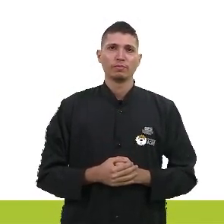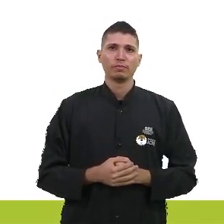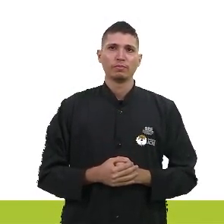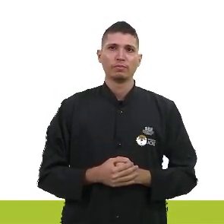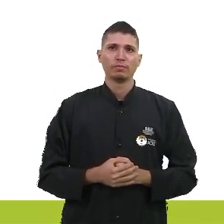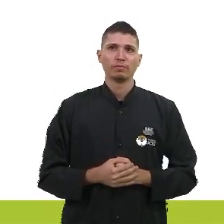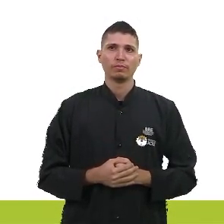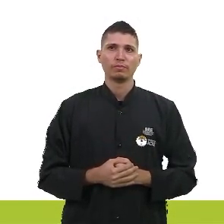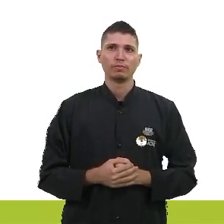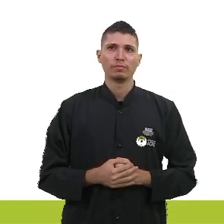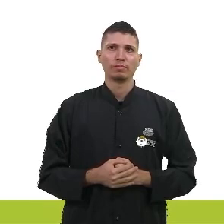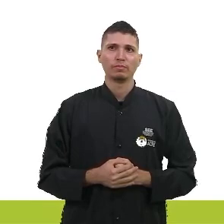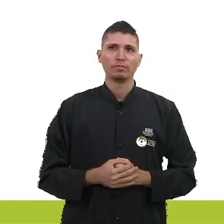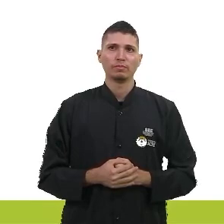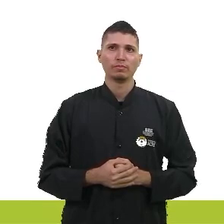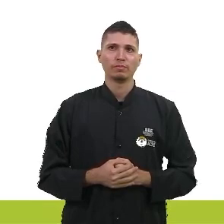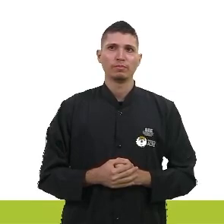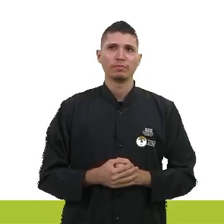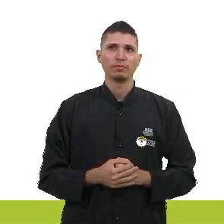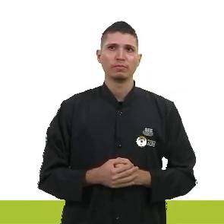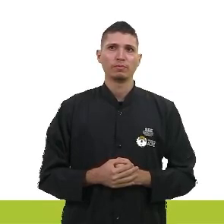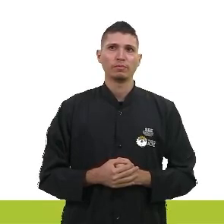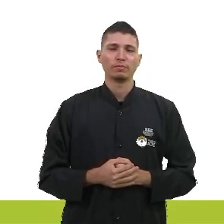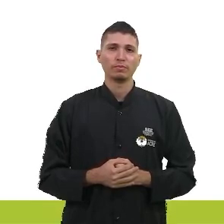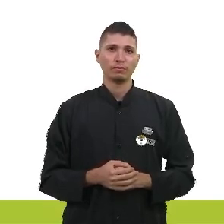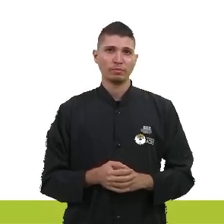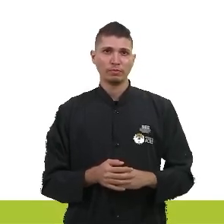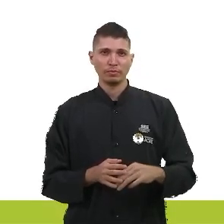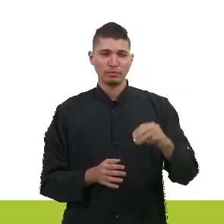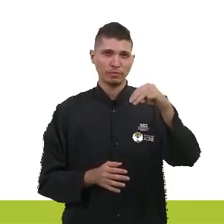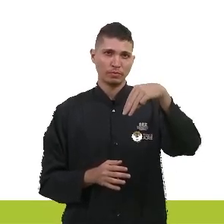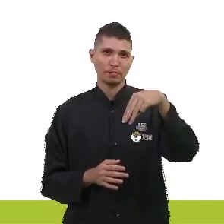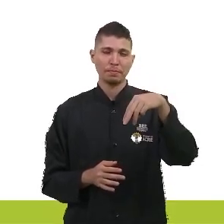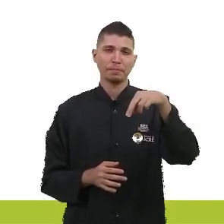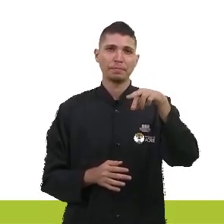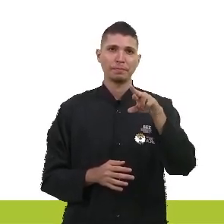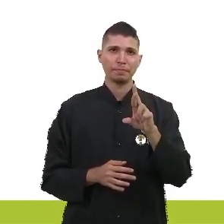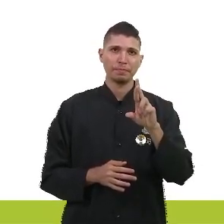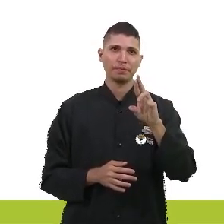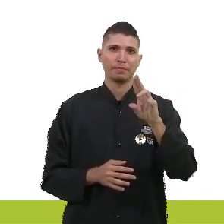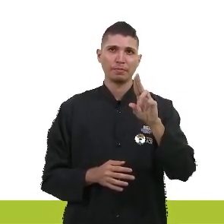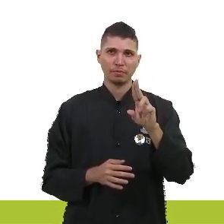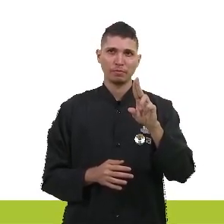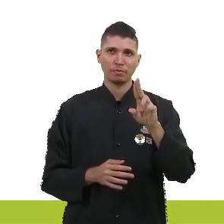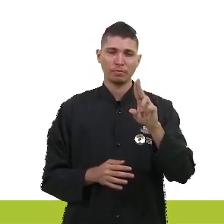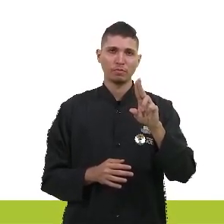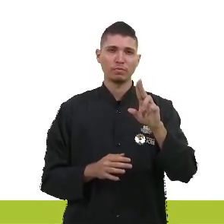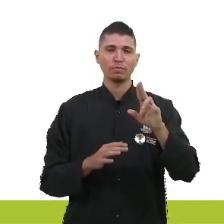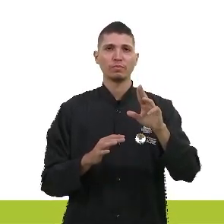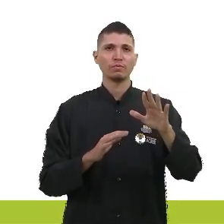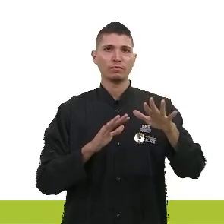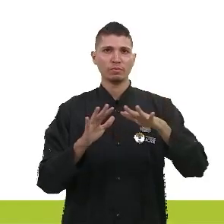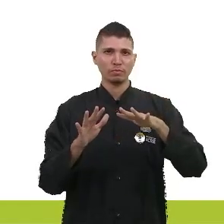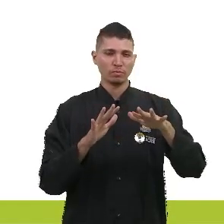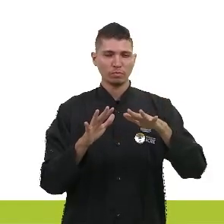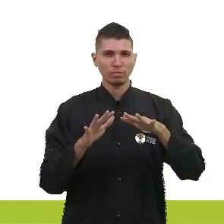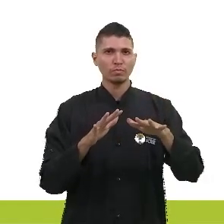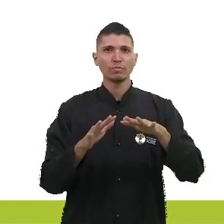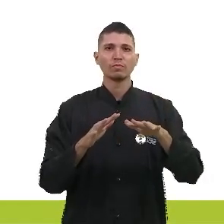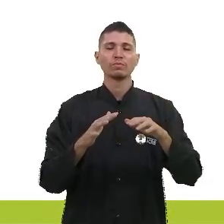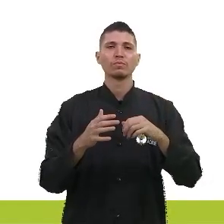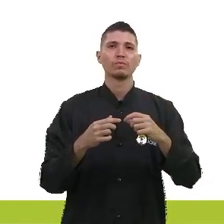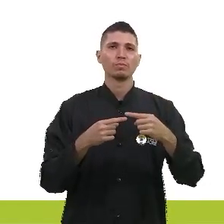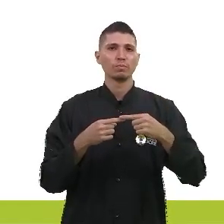Nós vamos dizer que ele tem um MRU. Ou seja, ele se movimentou em linha reta